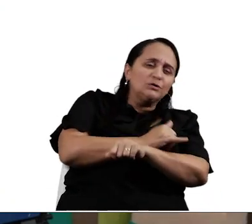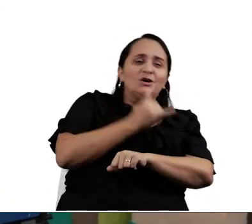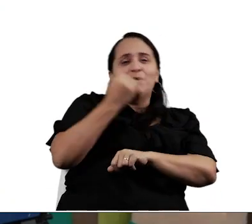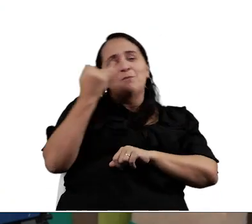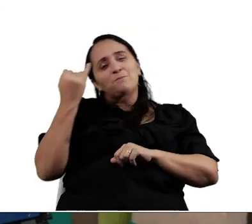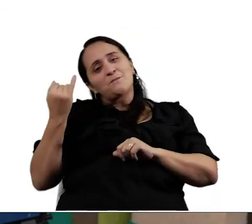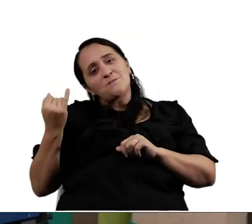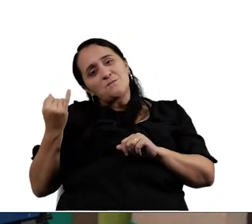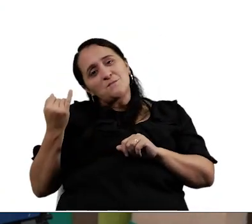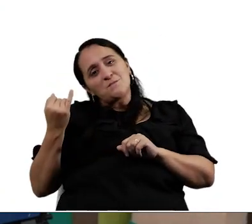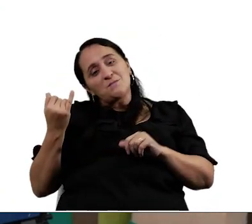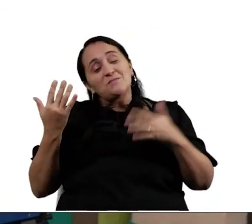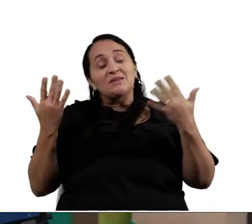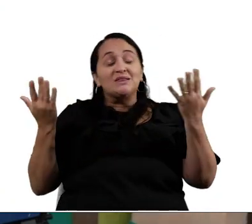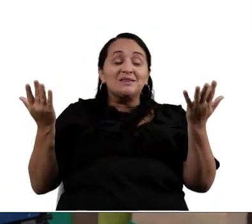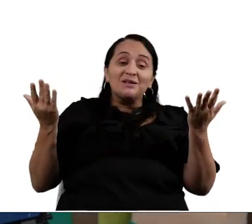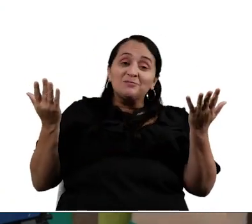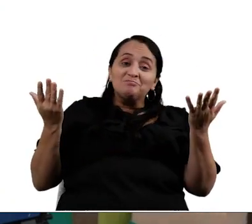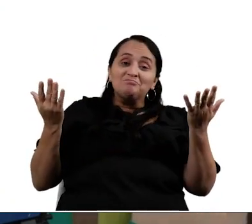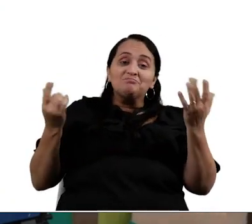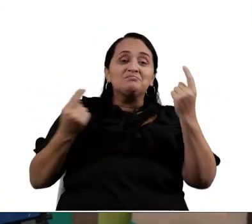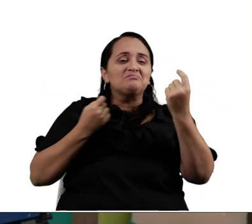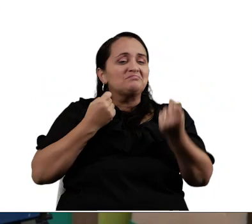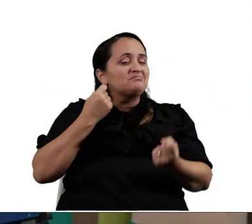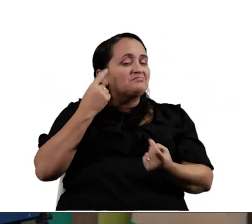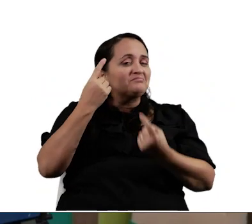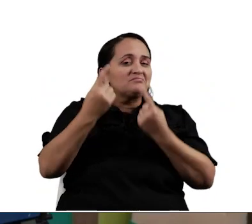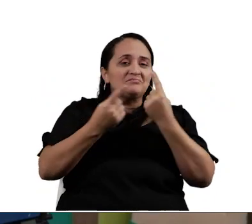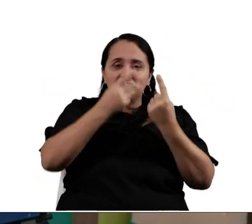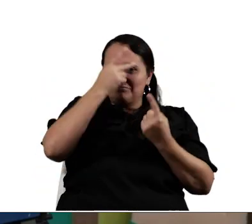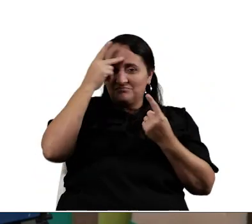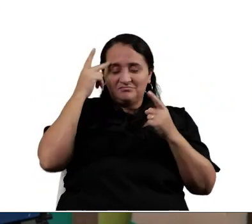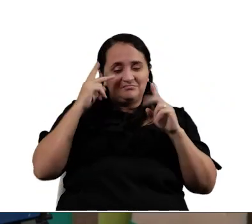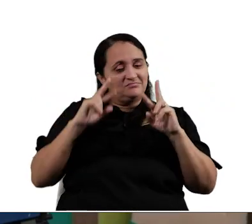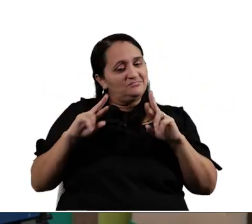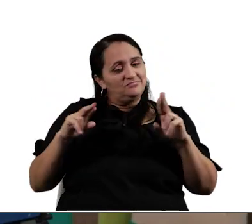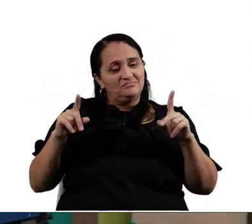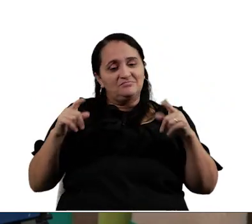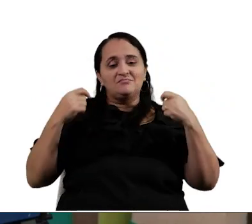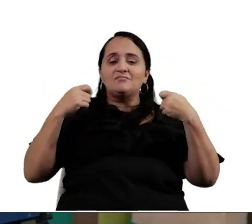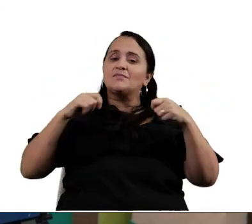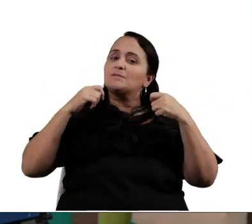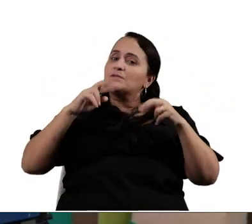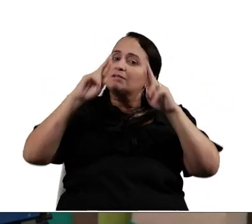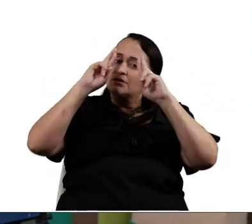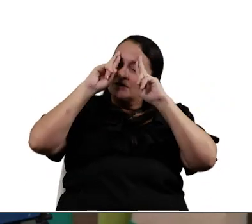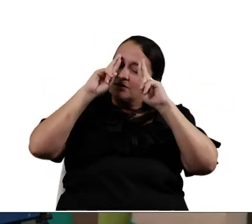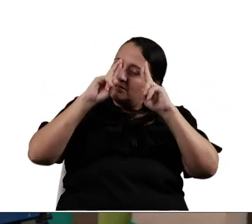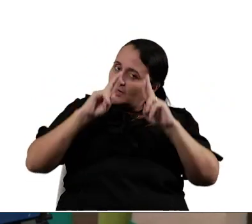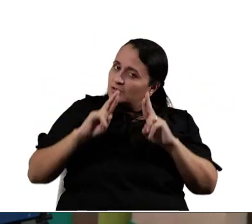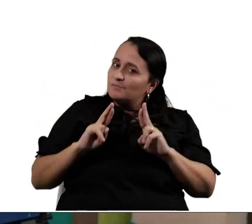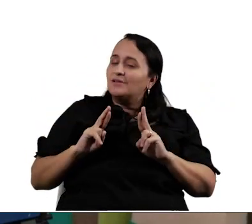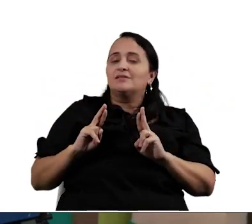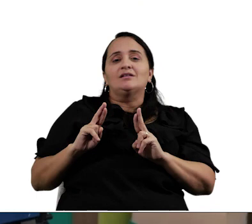na história. Então, as diferenças têm que ser respeitadas, não é verdade? Porque ninguém gosta